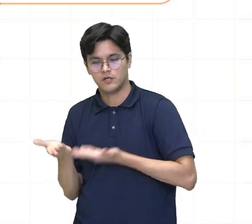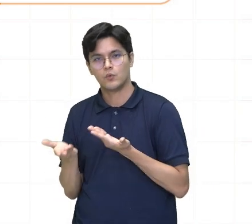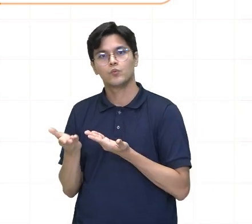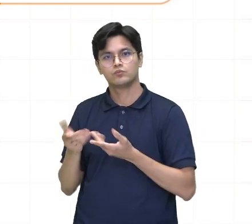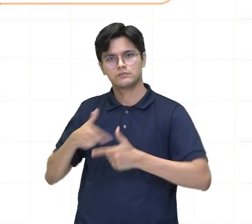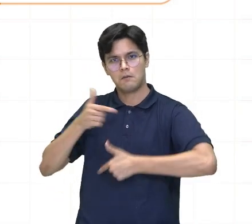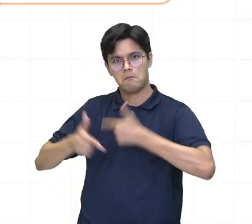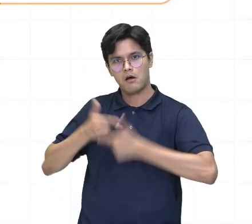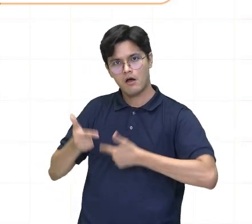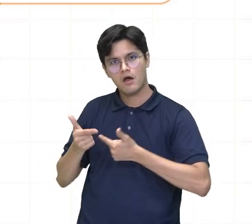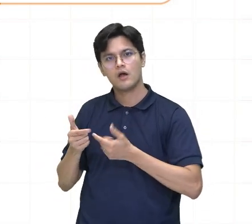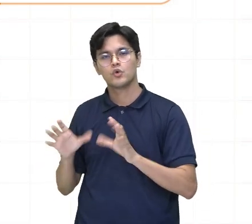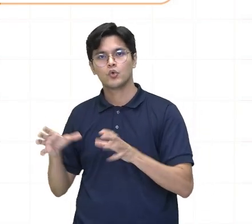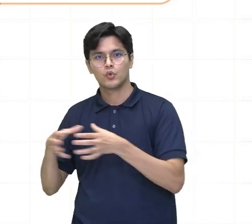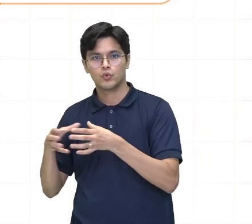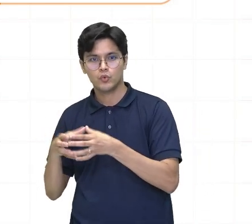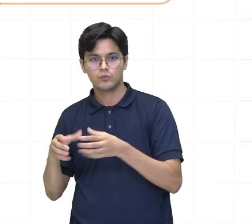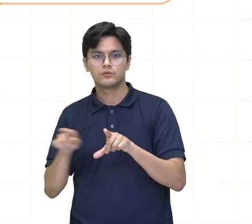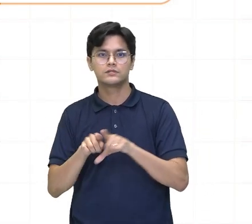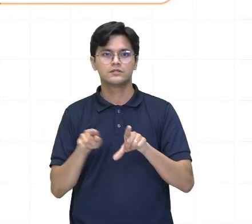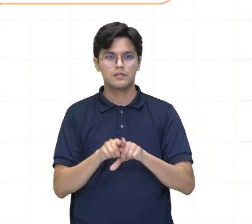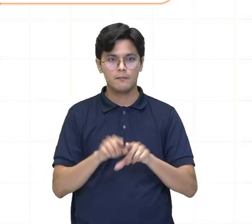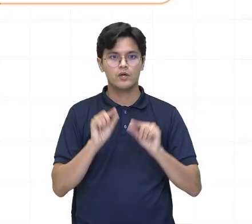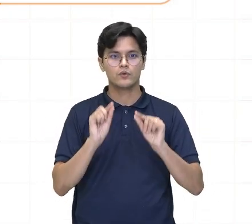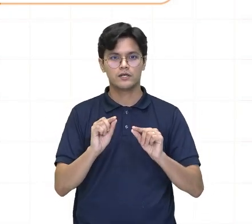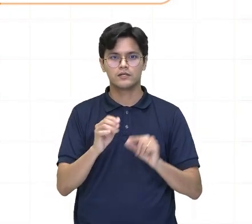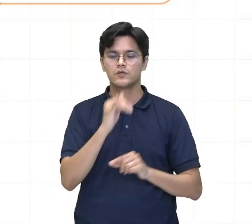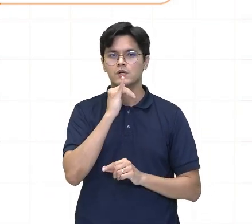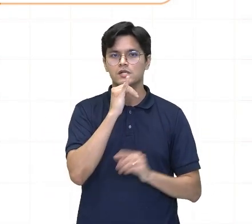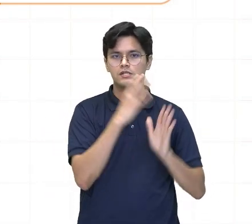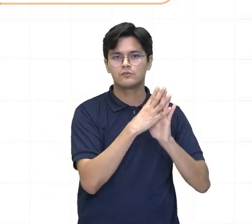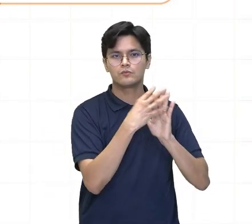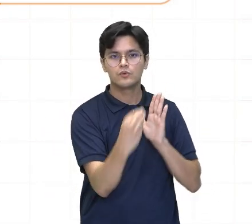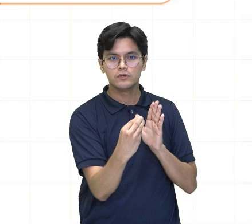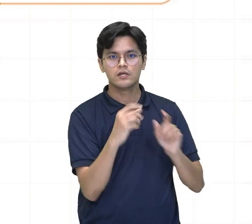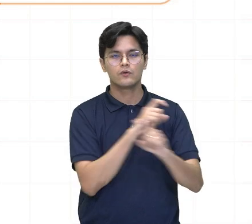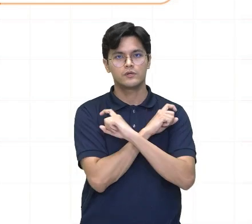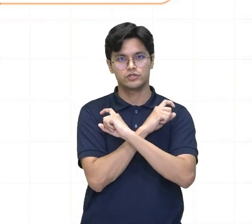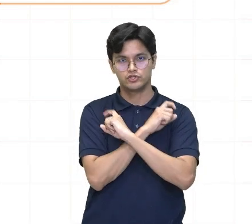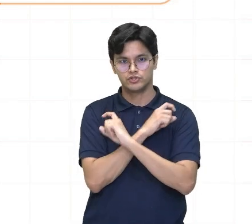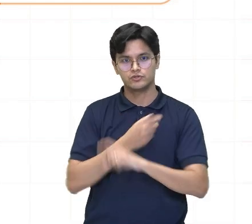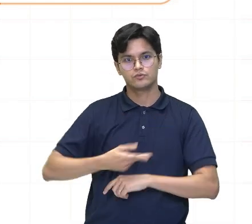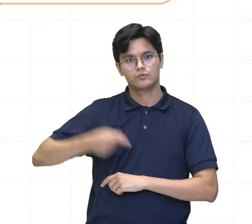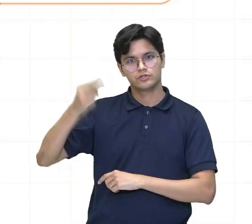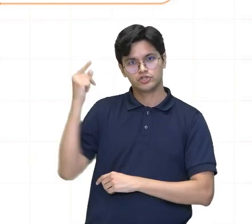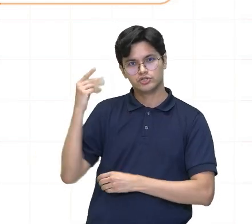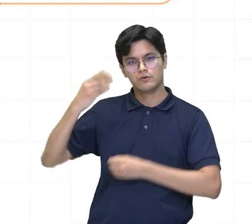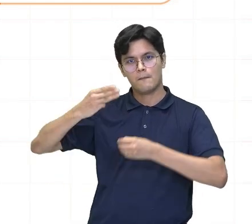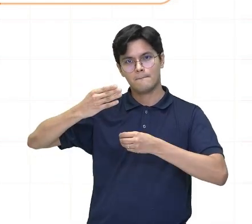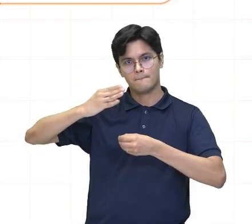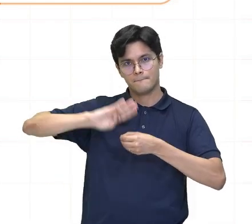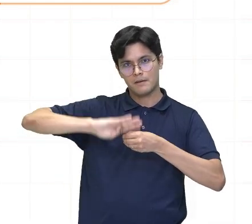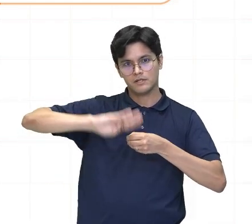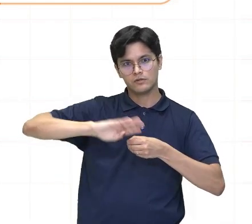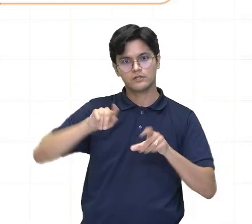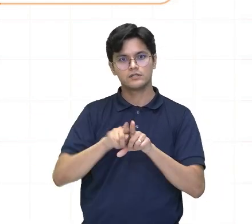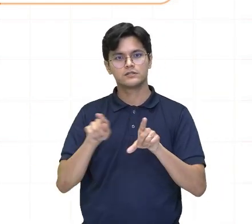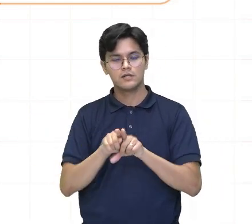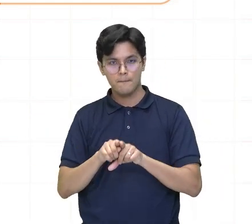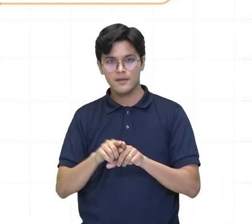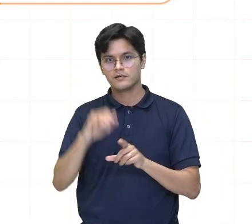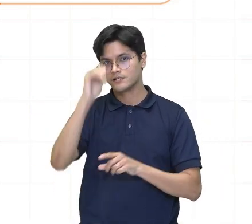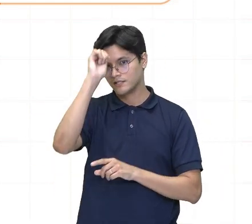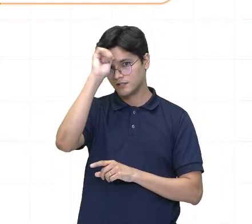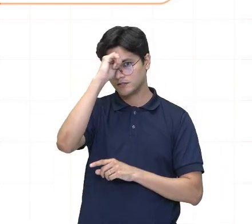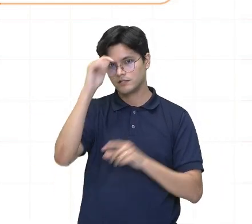nós temos o Egito Antigo, a Babilônia, a Índia, a China, astecas e incas. Então observem